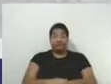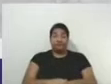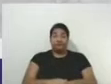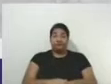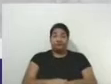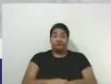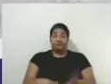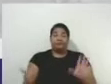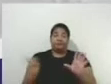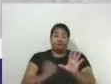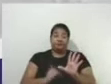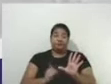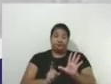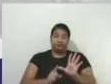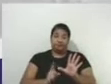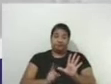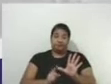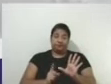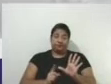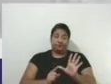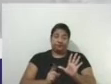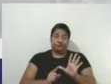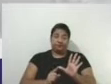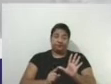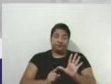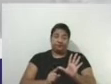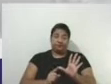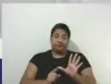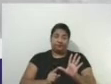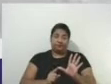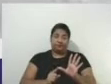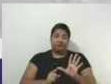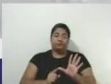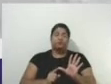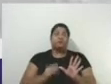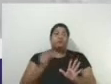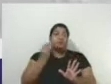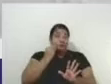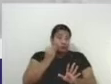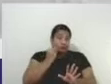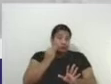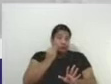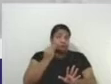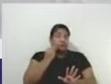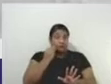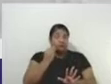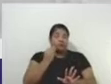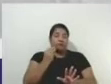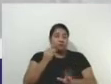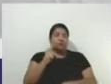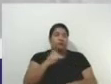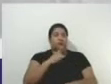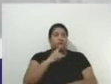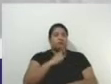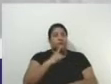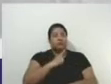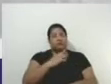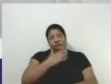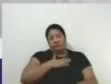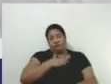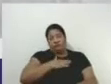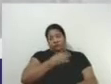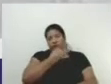uma grande oportunidade, na minha singela visão, de buscar alguns